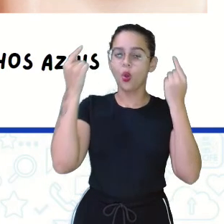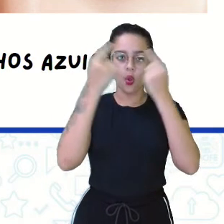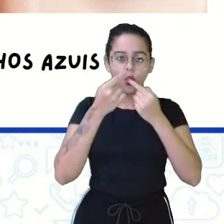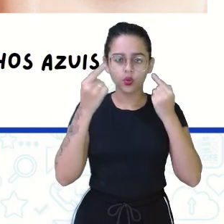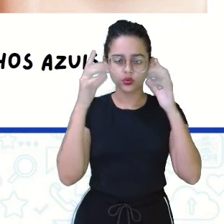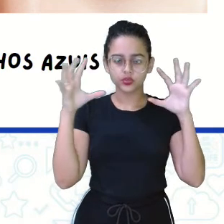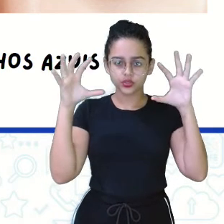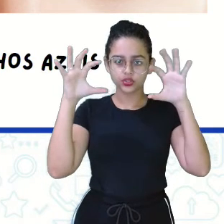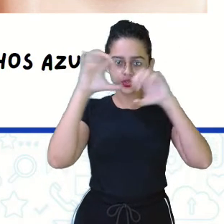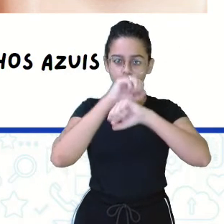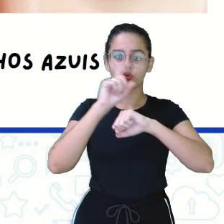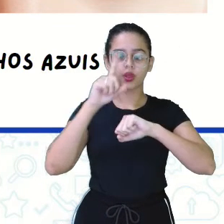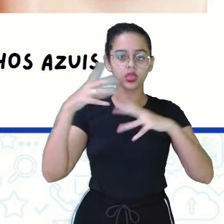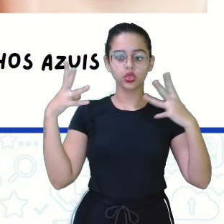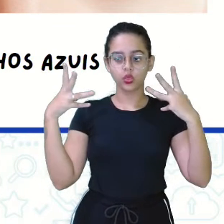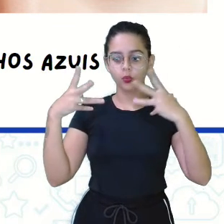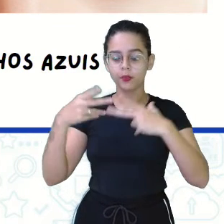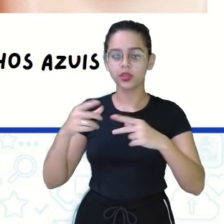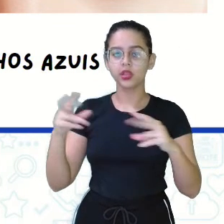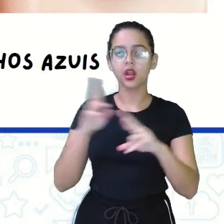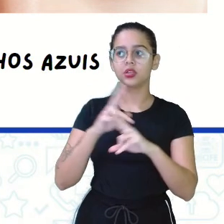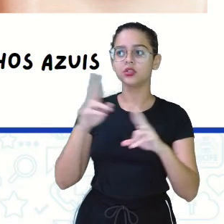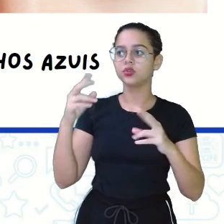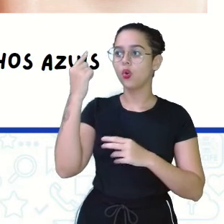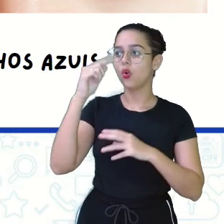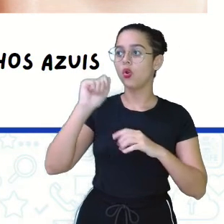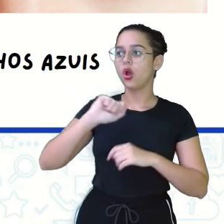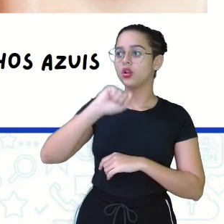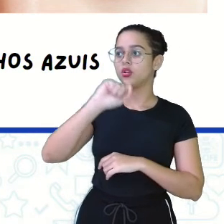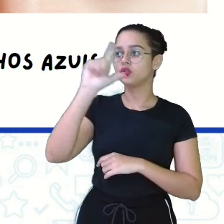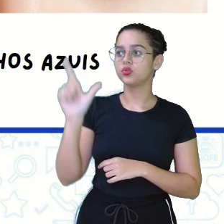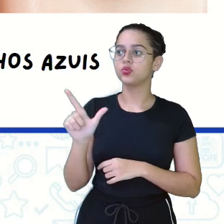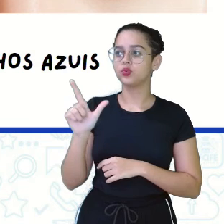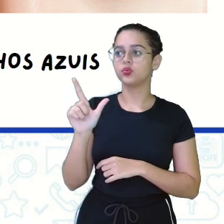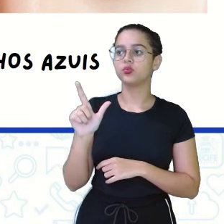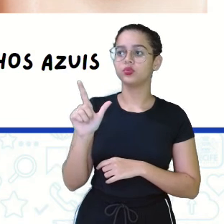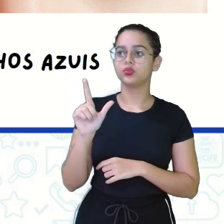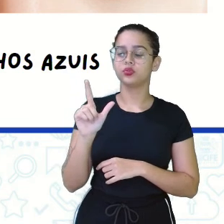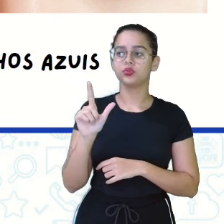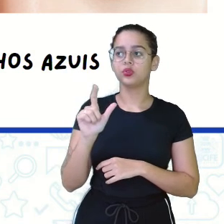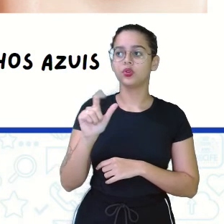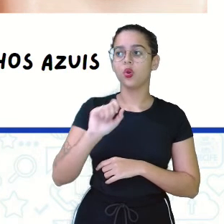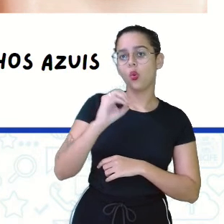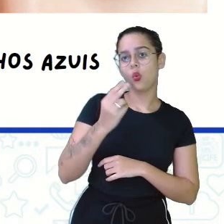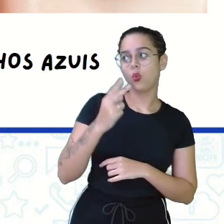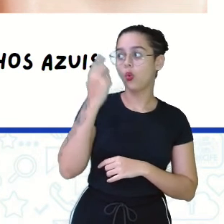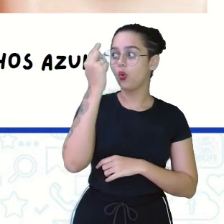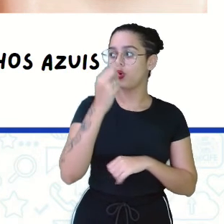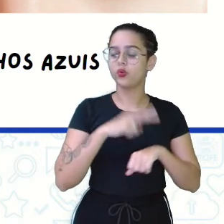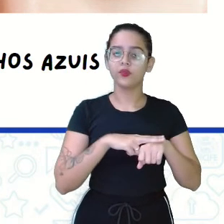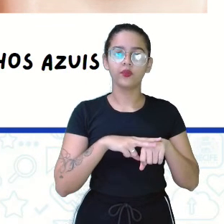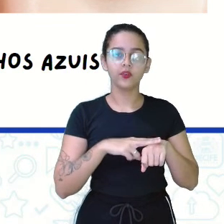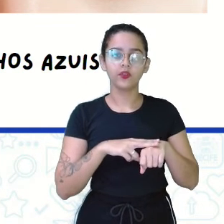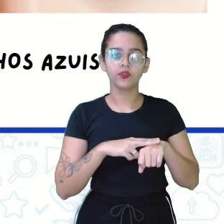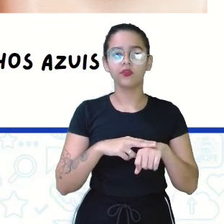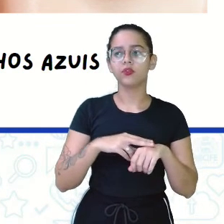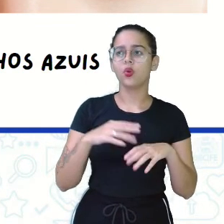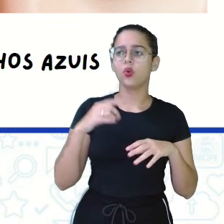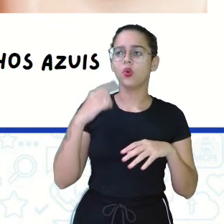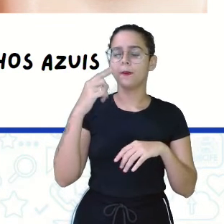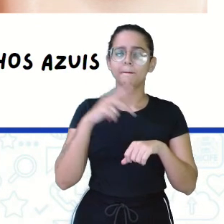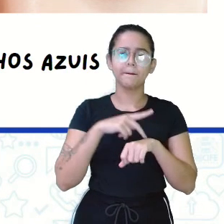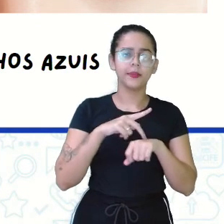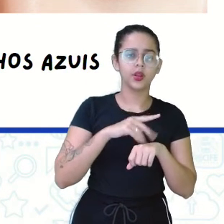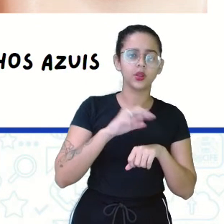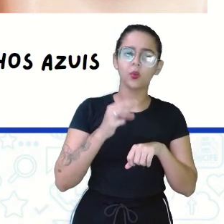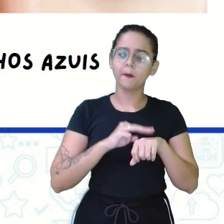eles são dominantes, relacionados aos olhos azuis, por exemplo, ou aos olhos verdes, né? Os olhos mais escuros, pretos